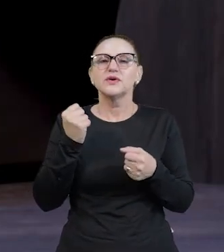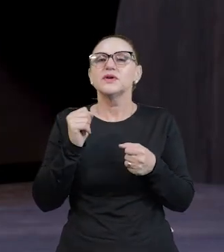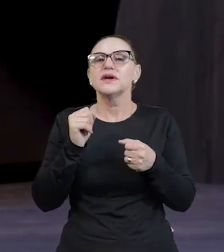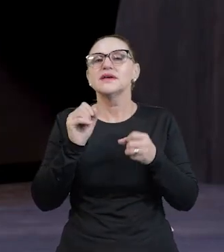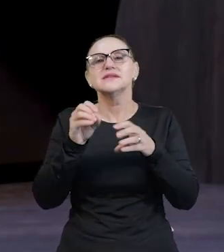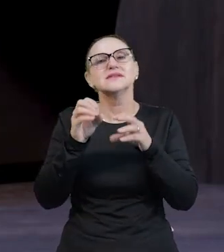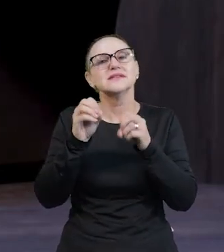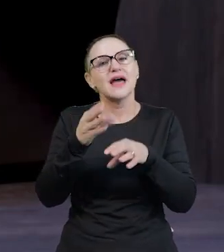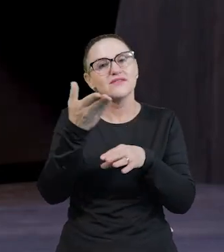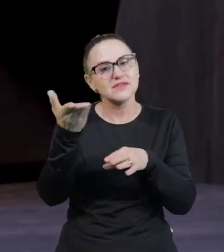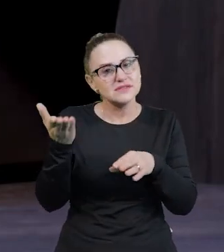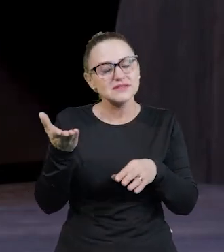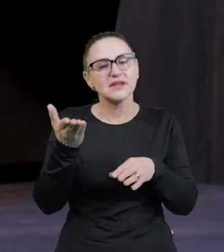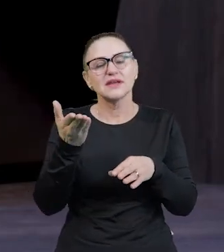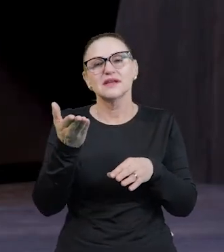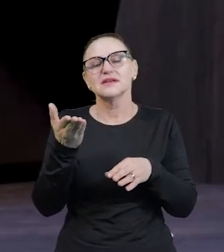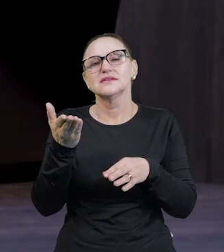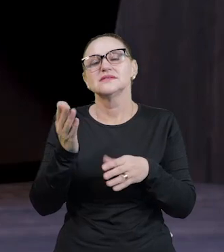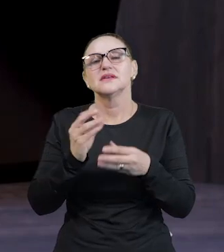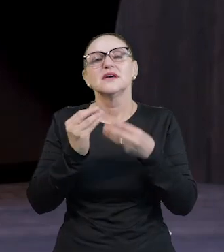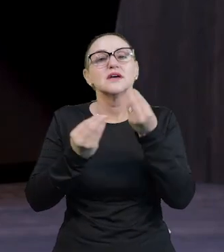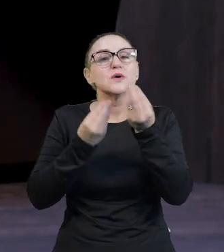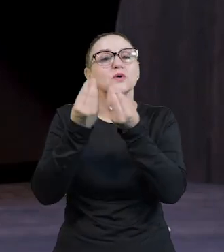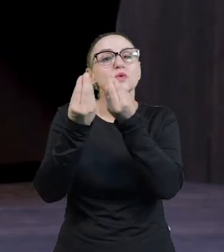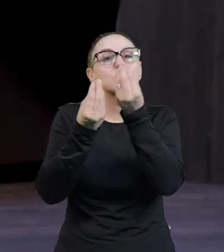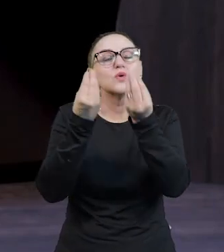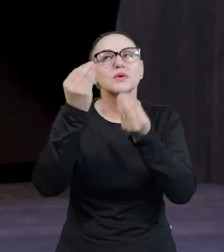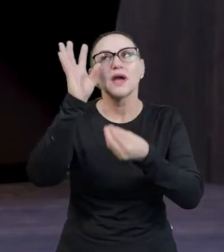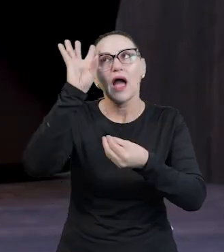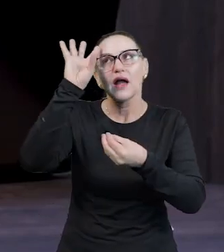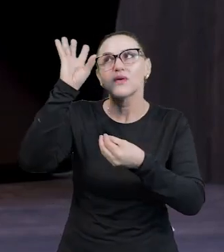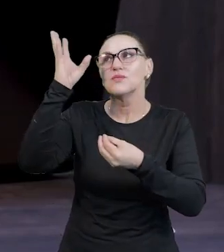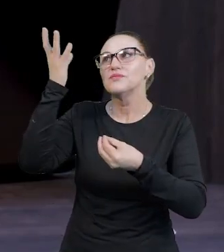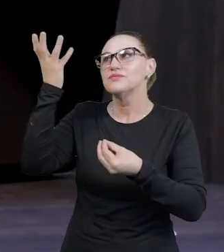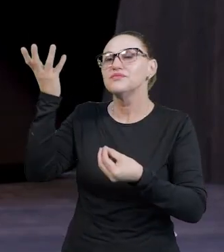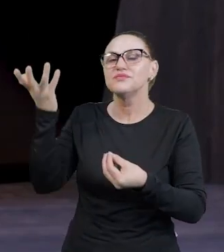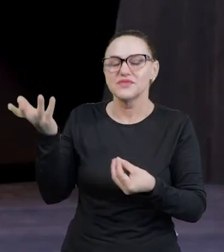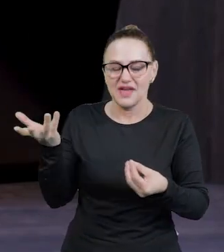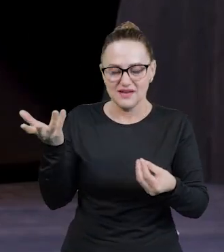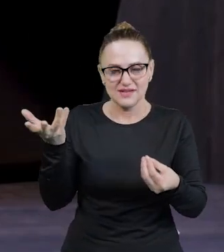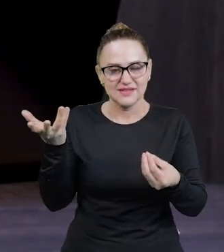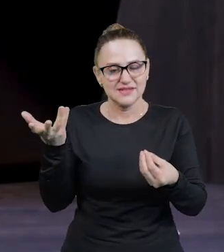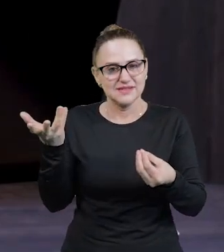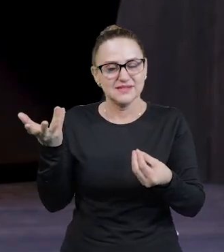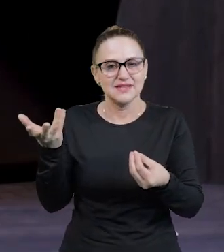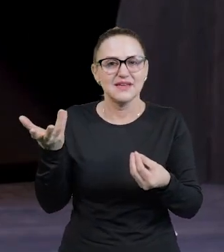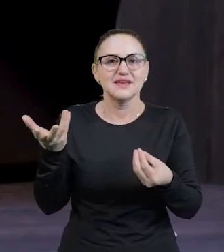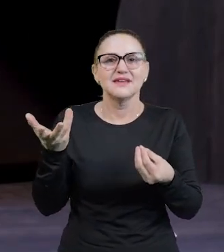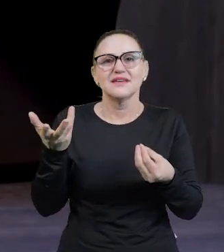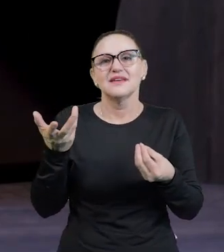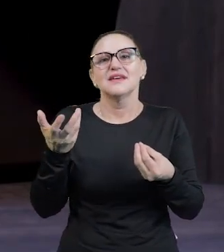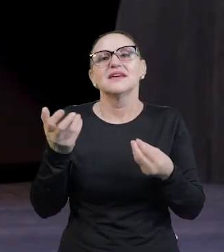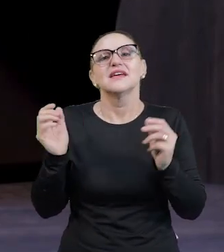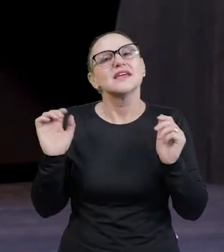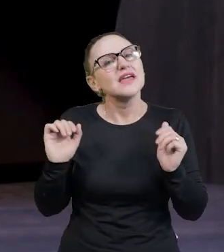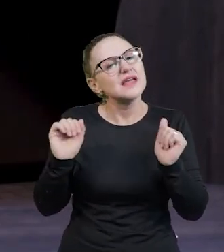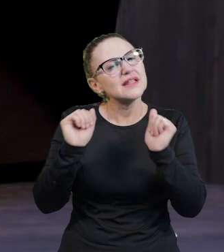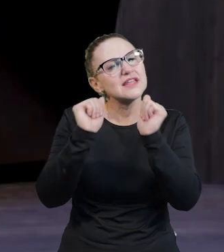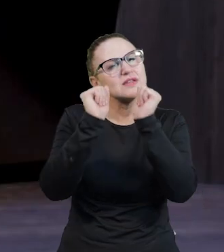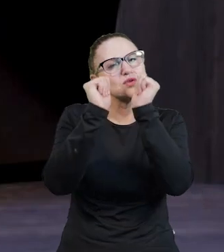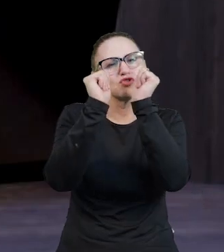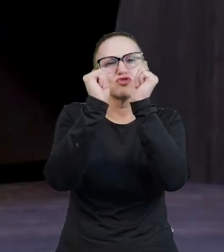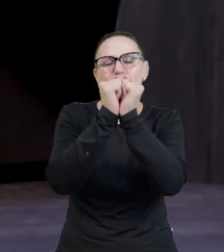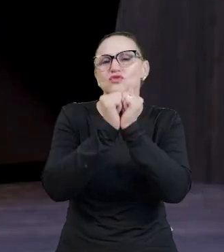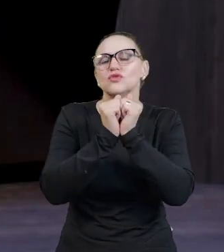a trajetória histórica da humanidade em paralelo a isso, como que não é nem em paralelo, é junto com isso, como está